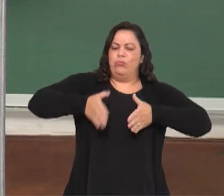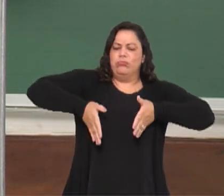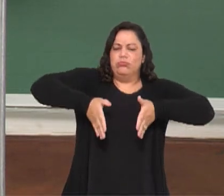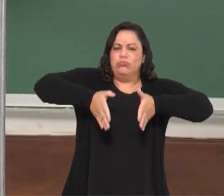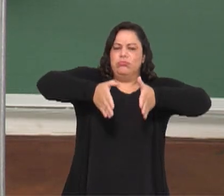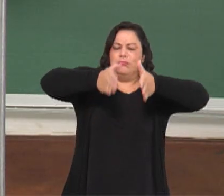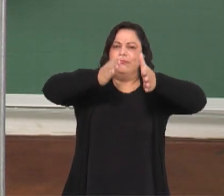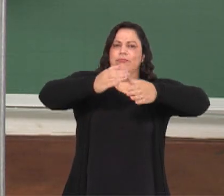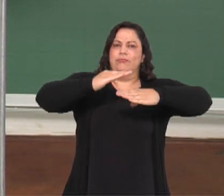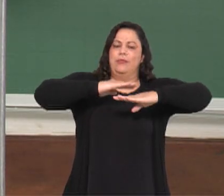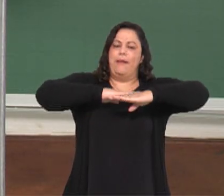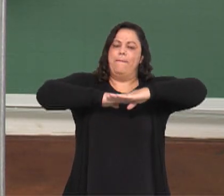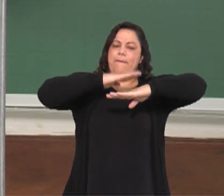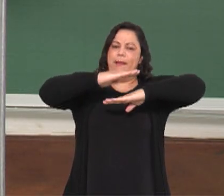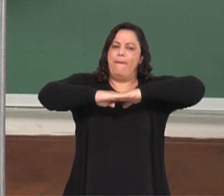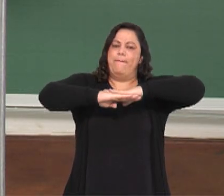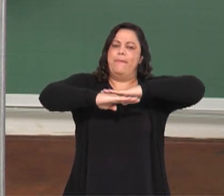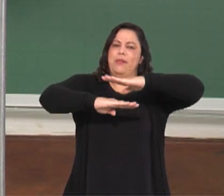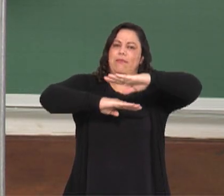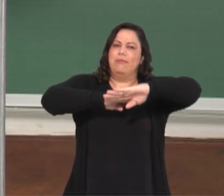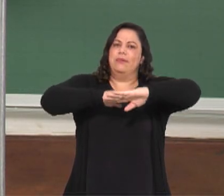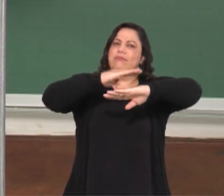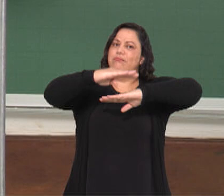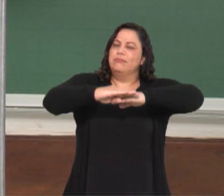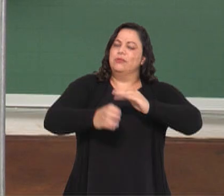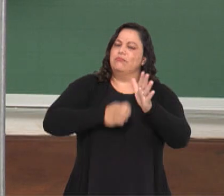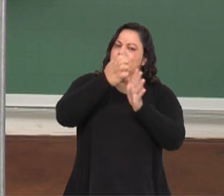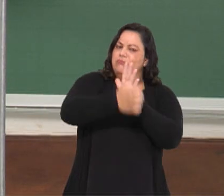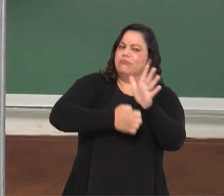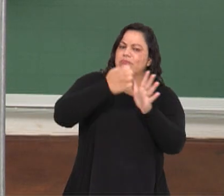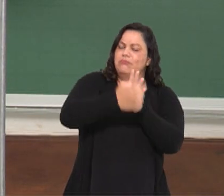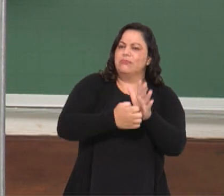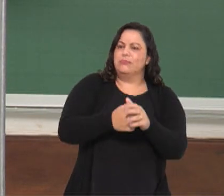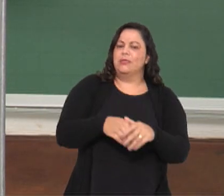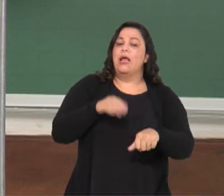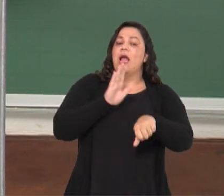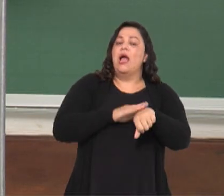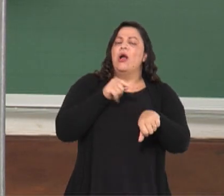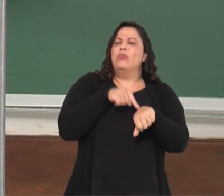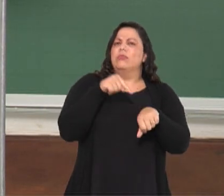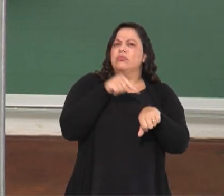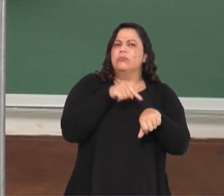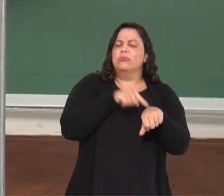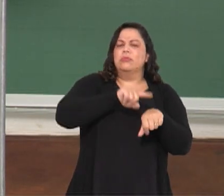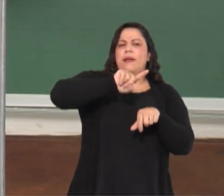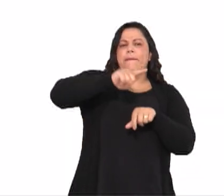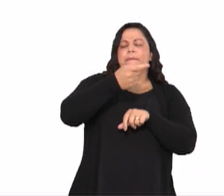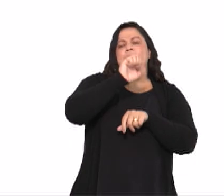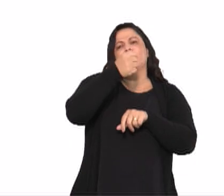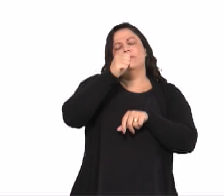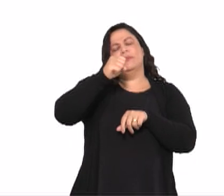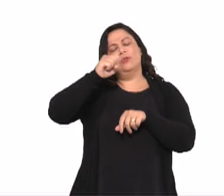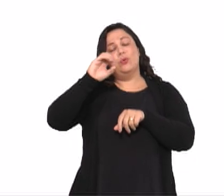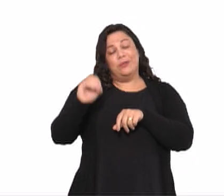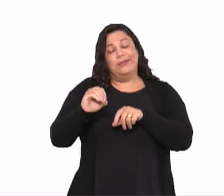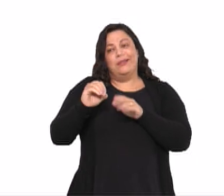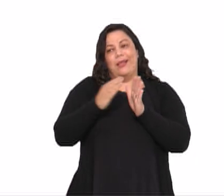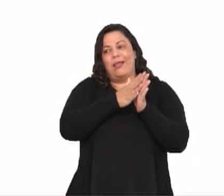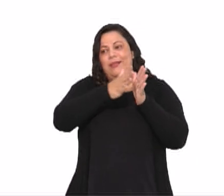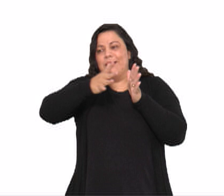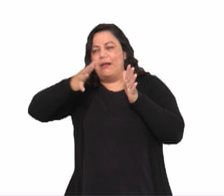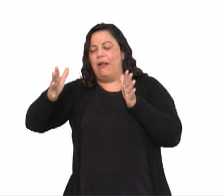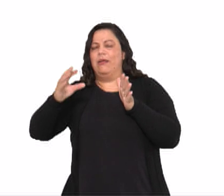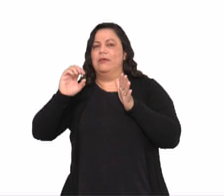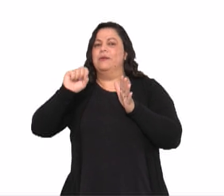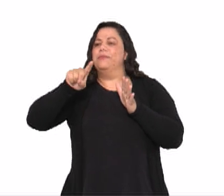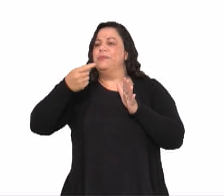Curitiba. Veja que ela foi construída num tempo recorde, né? 1880 começou a construção e em 1885 ela